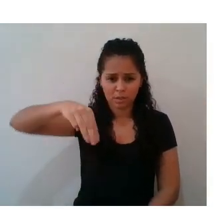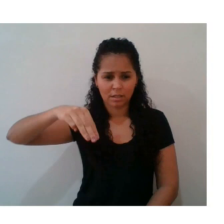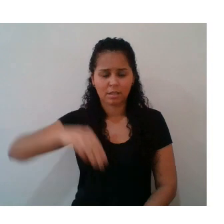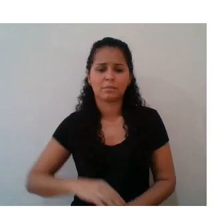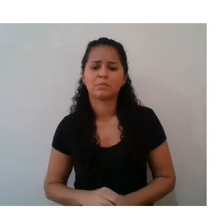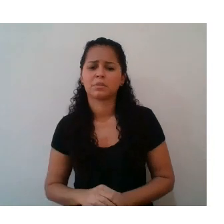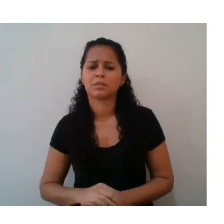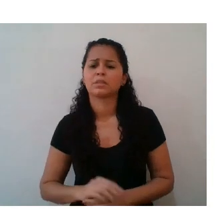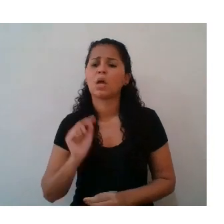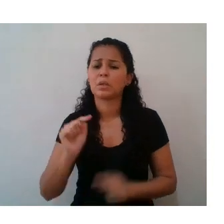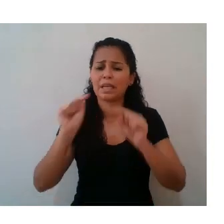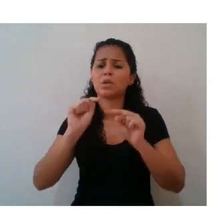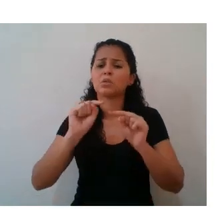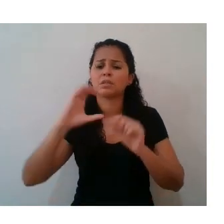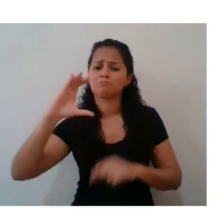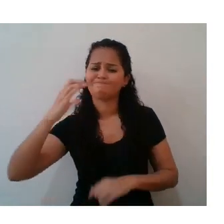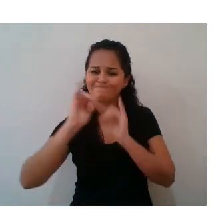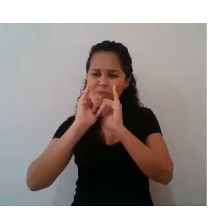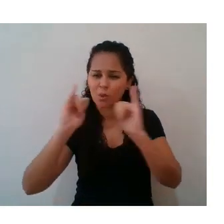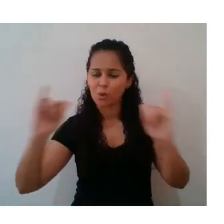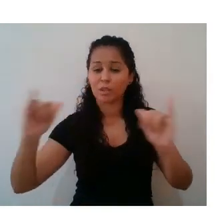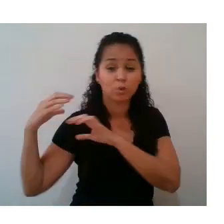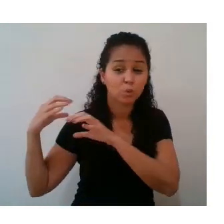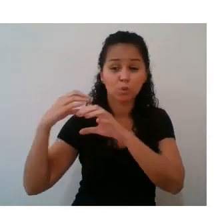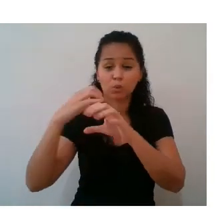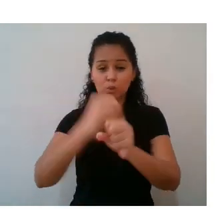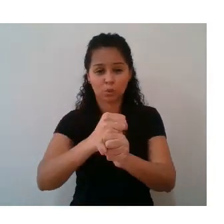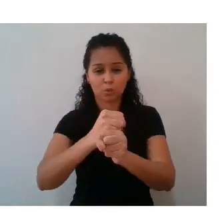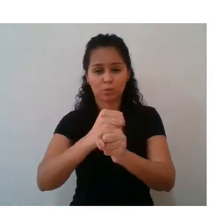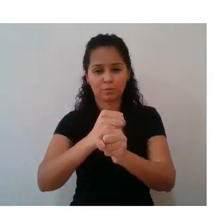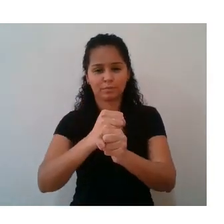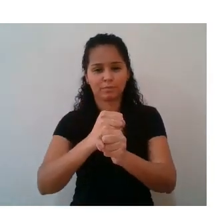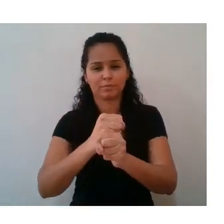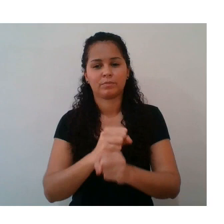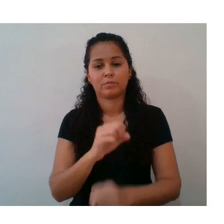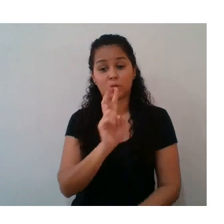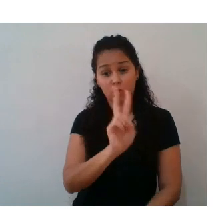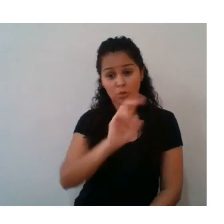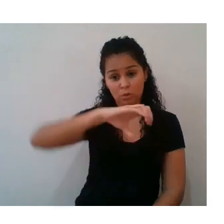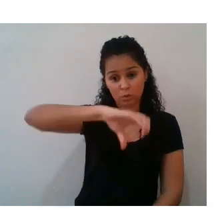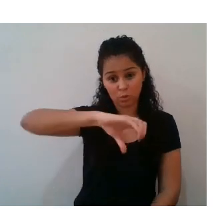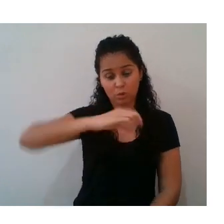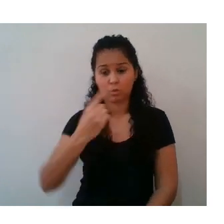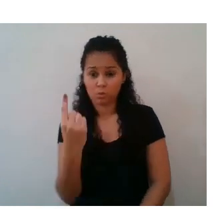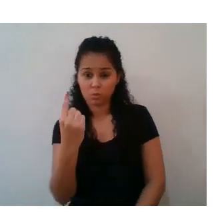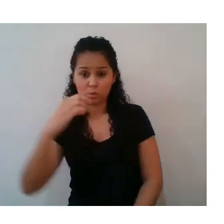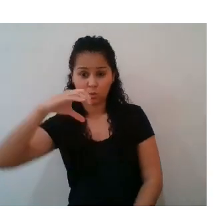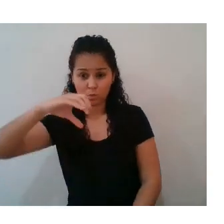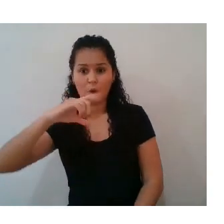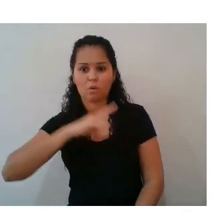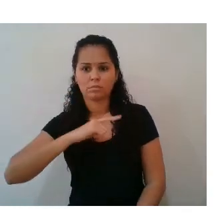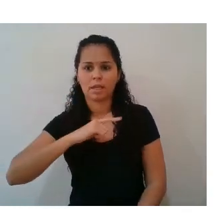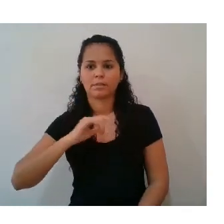4 amperes. Isso seria a corrente total. E essa mesma corrente está passando pelo 2 ohms e pelo 1 ohm. Então,